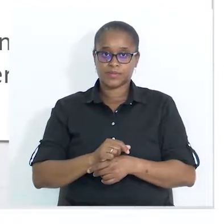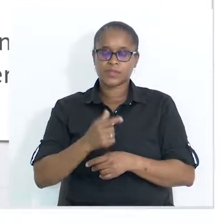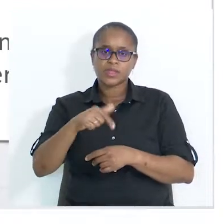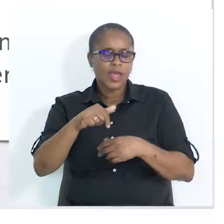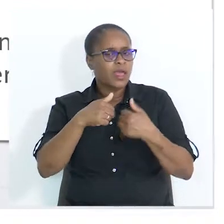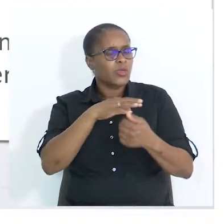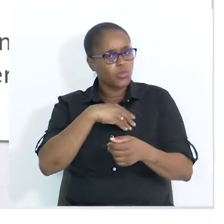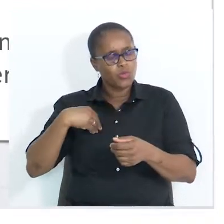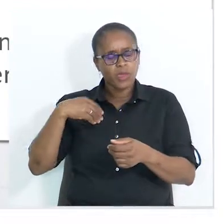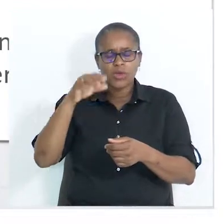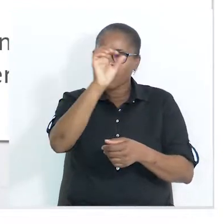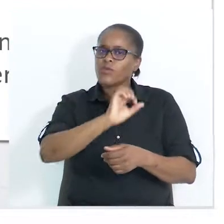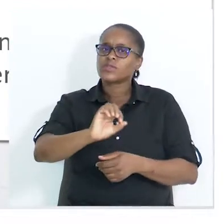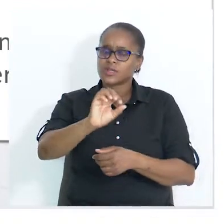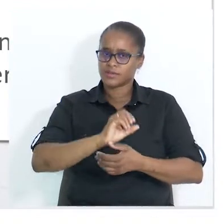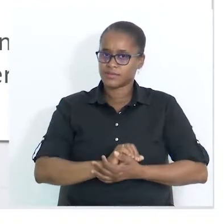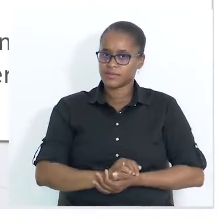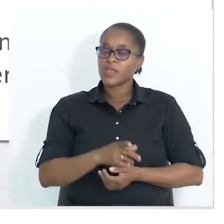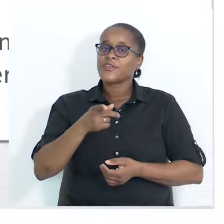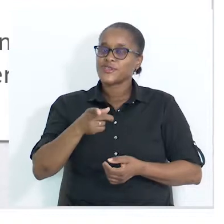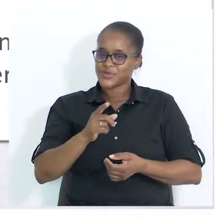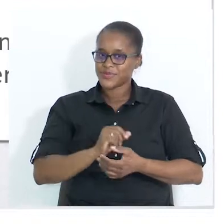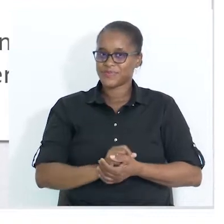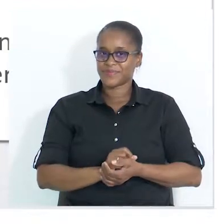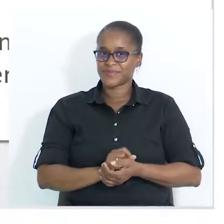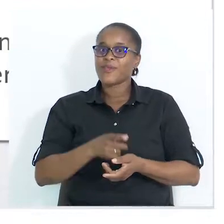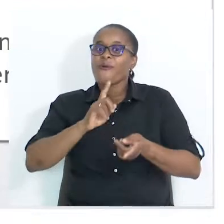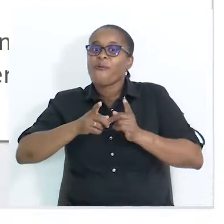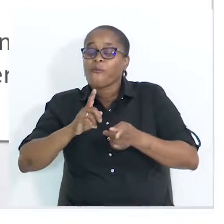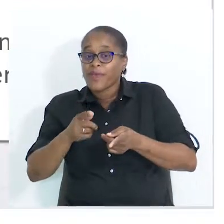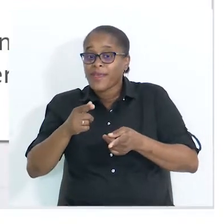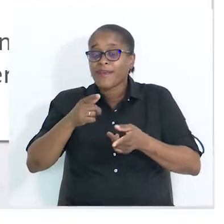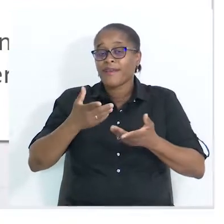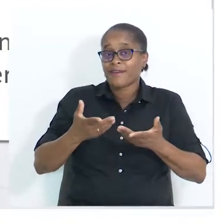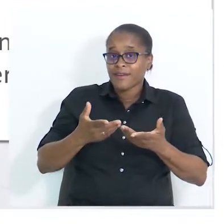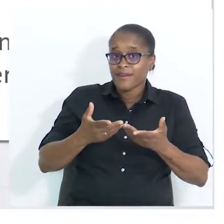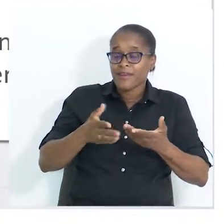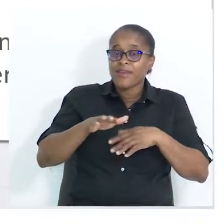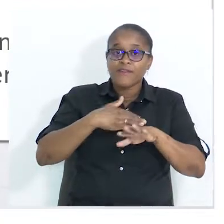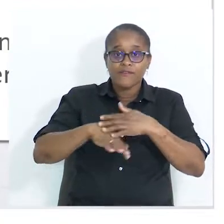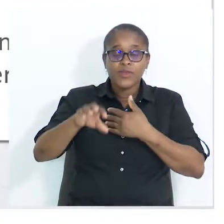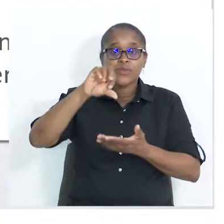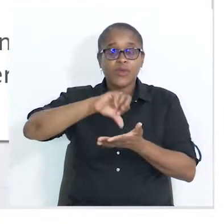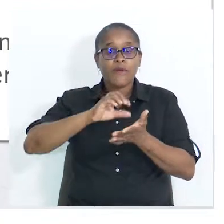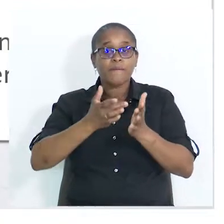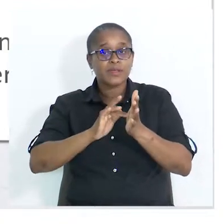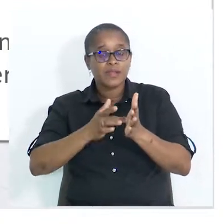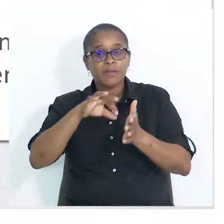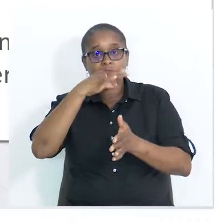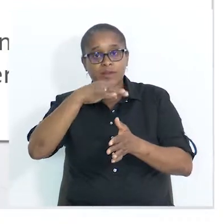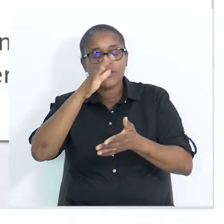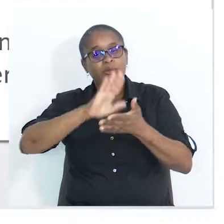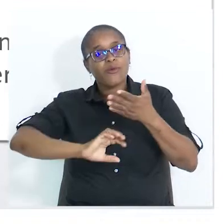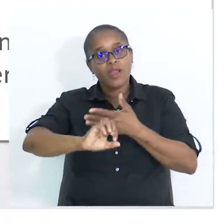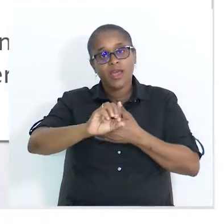está tudo bem com você? Isso é aquilo que é realizado no território brasileiro para falarmos